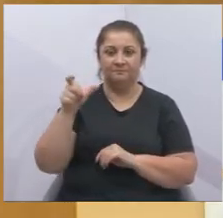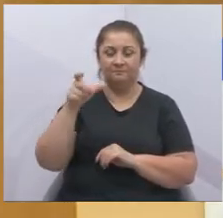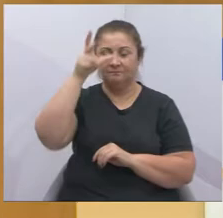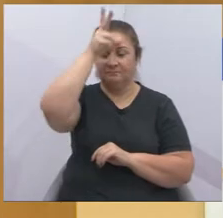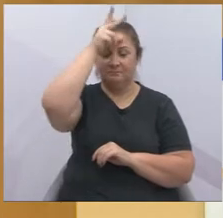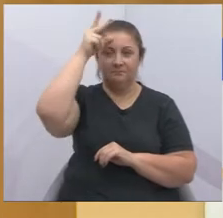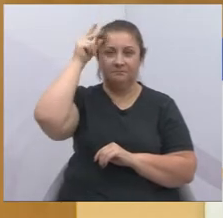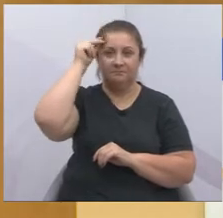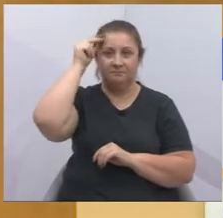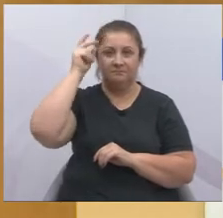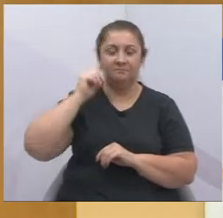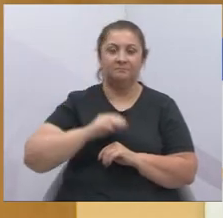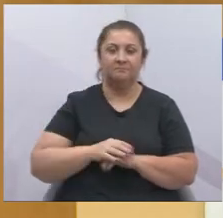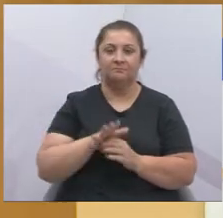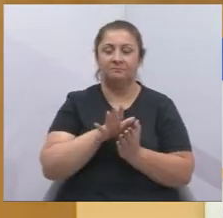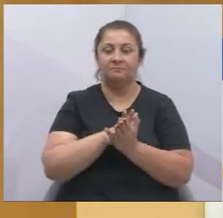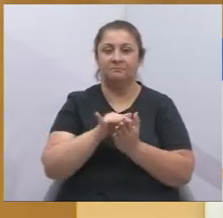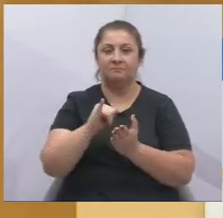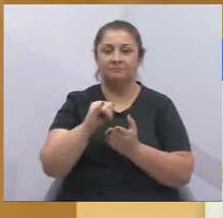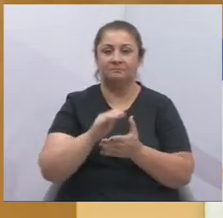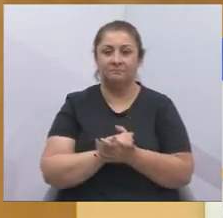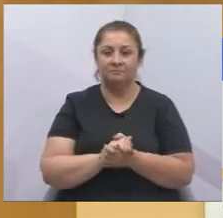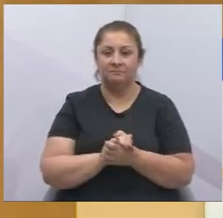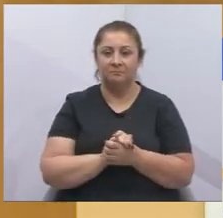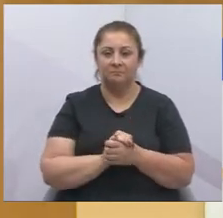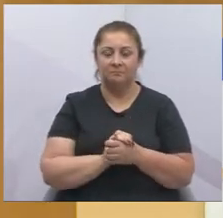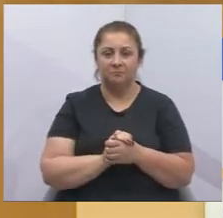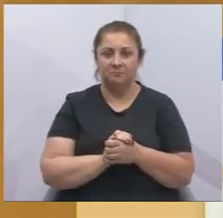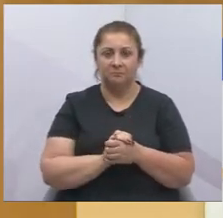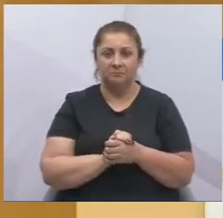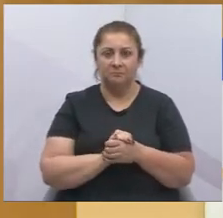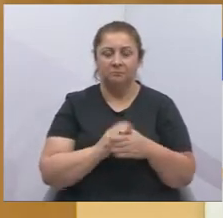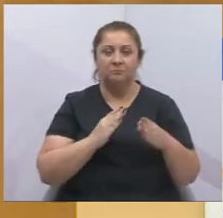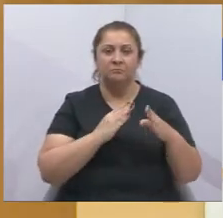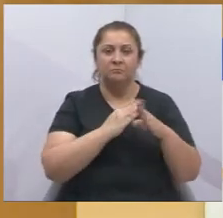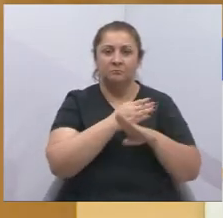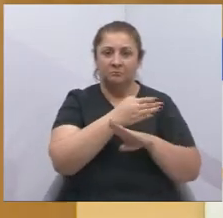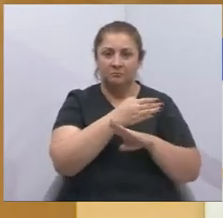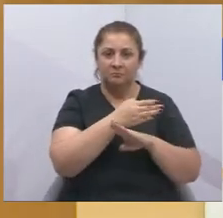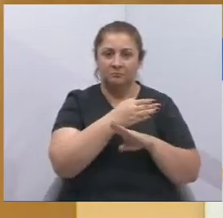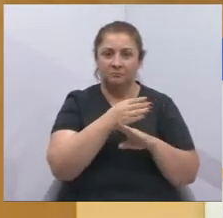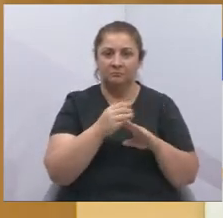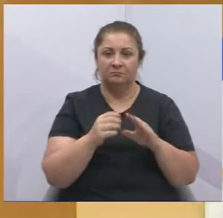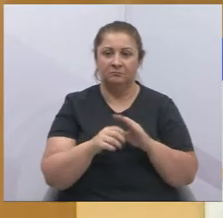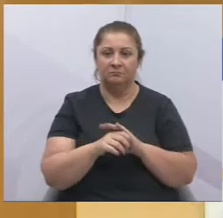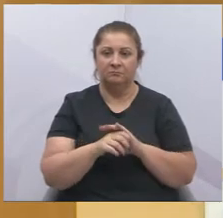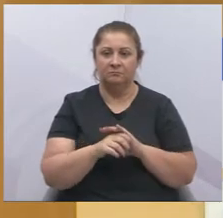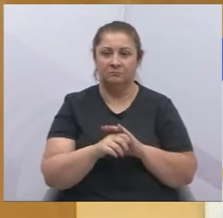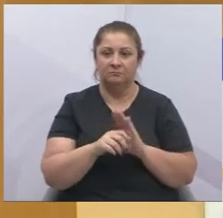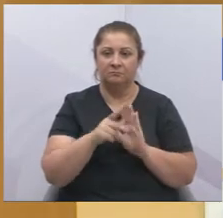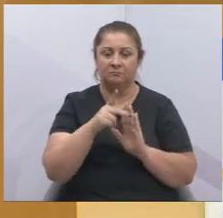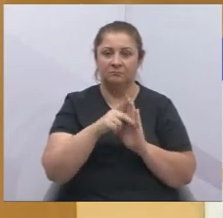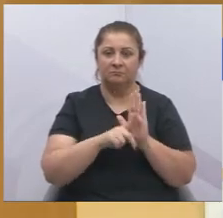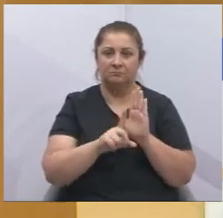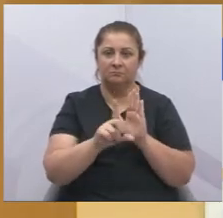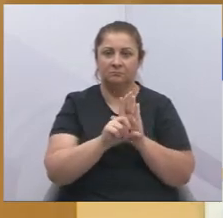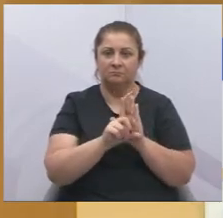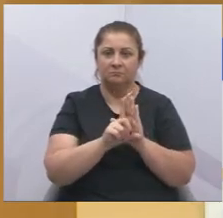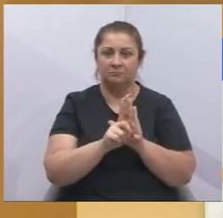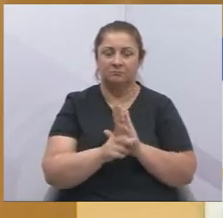suas atribuições, faz saber que a Câmara Municipal aprovou e ele sanciona e promulga a seguinte lei.